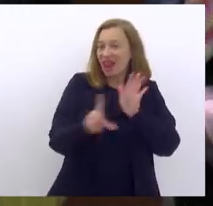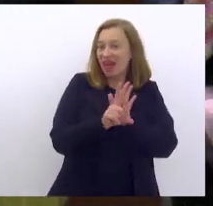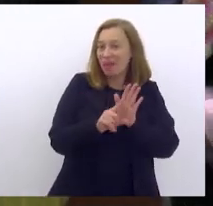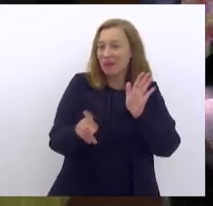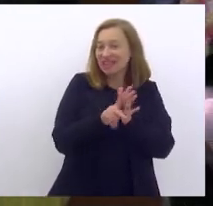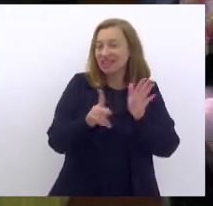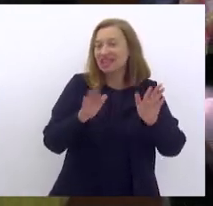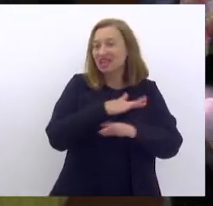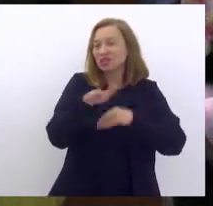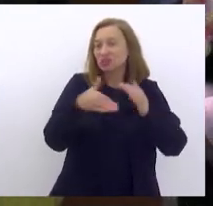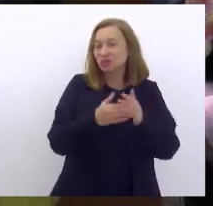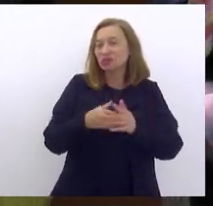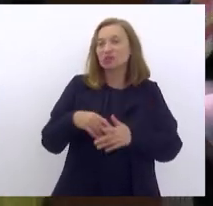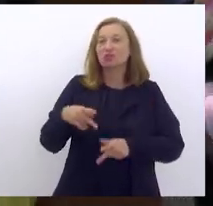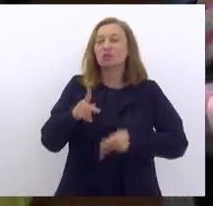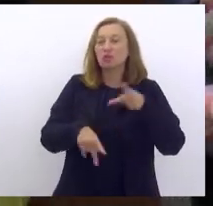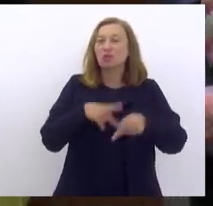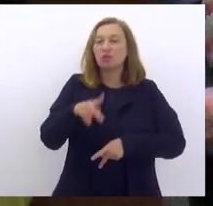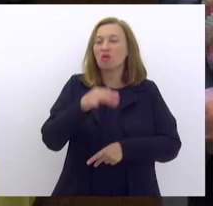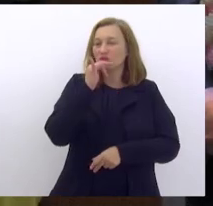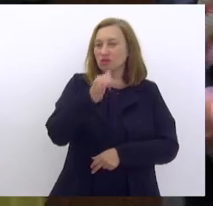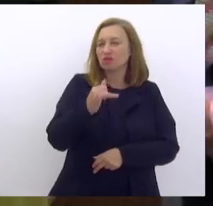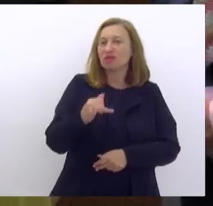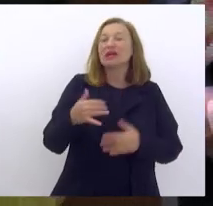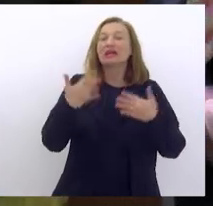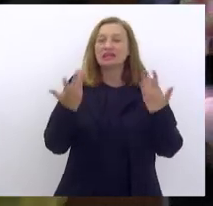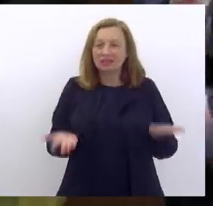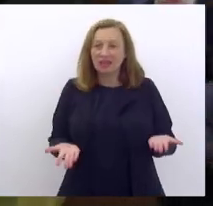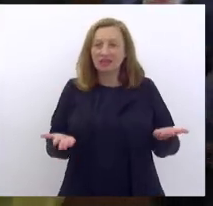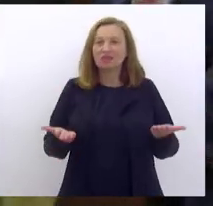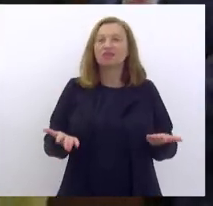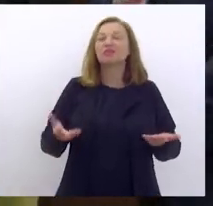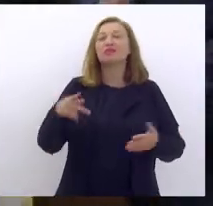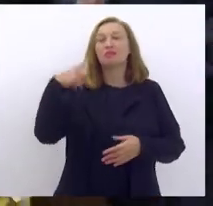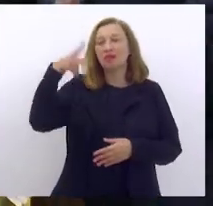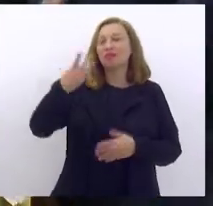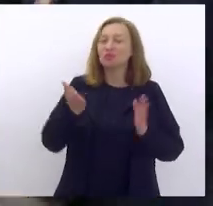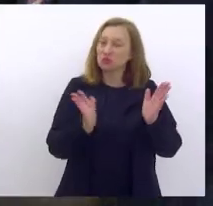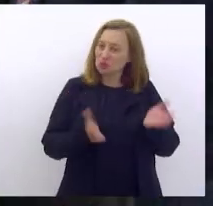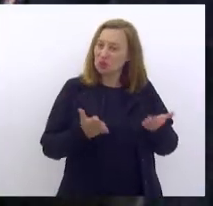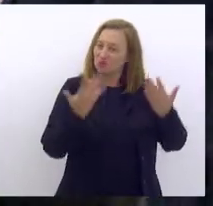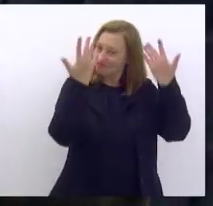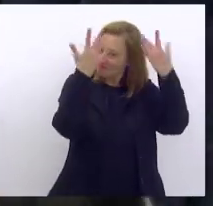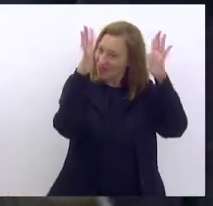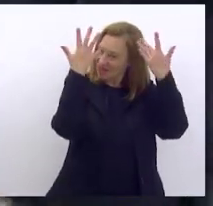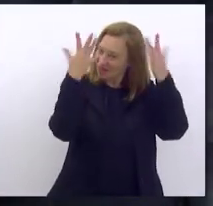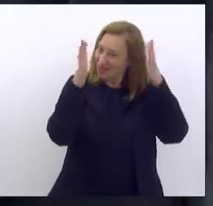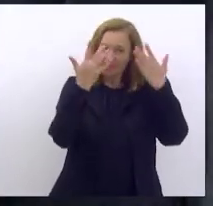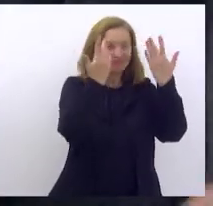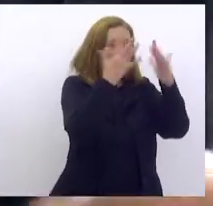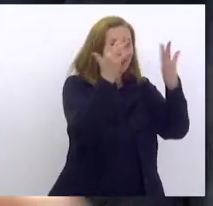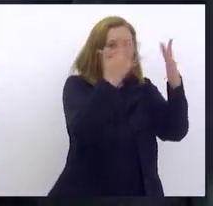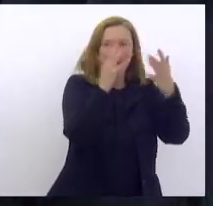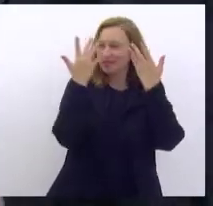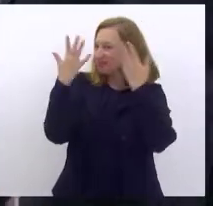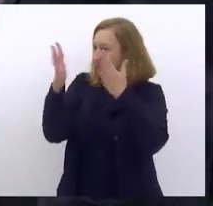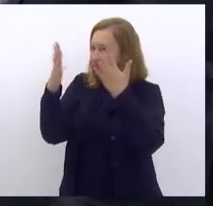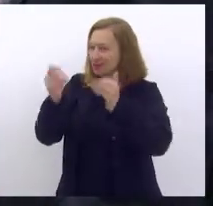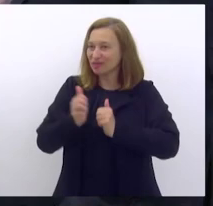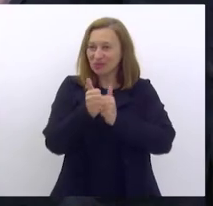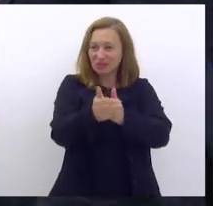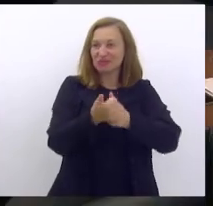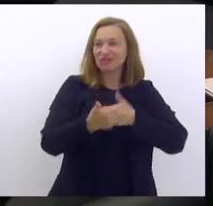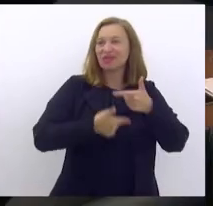todos, é da população fluminense. Então, o parlamento fluminense hoje está de parabéns, parabéns pela condução de Vossa